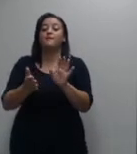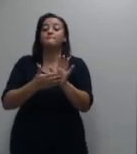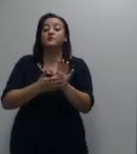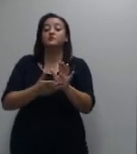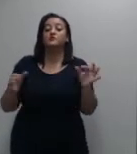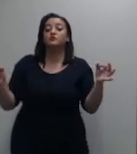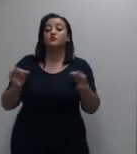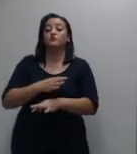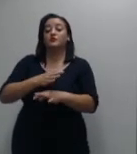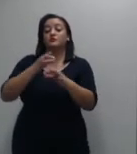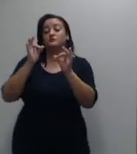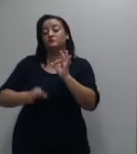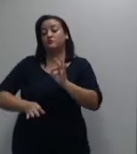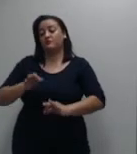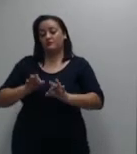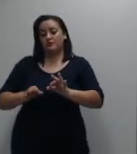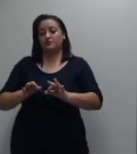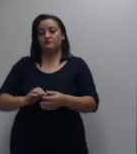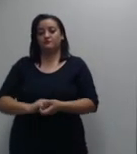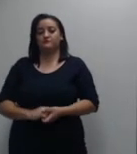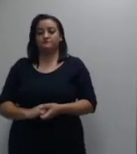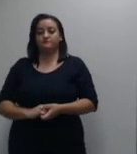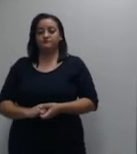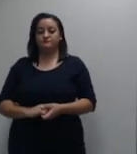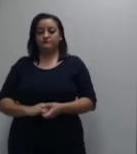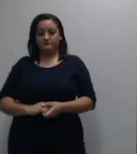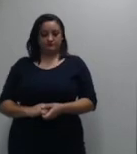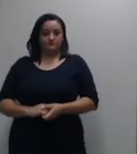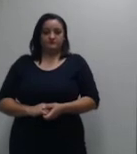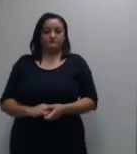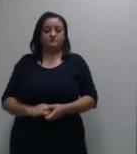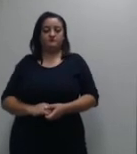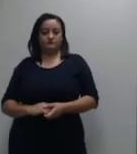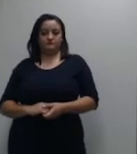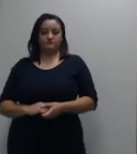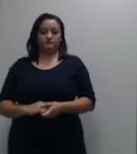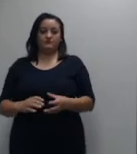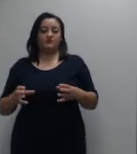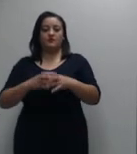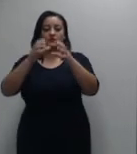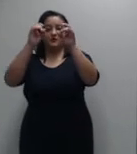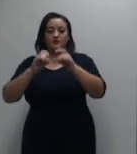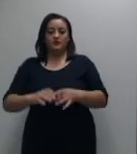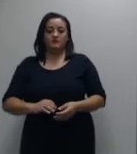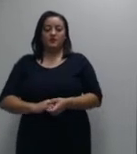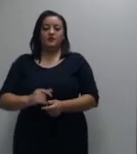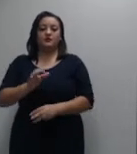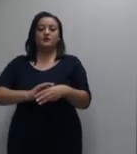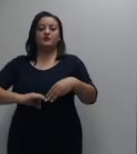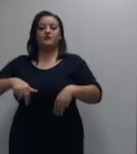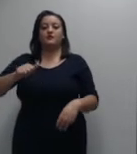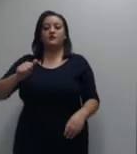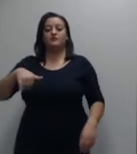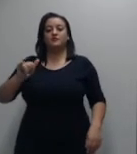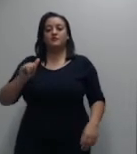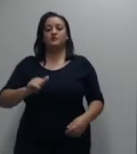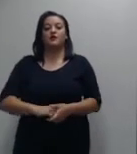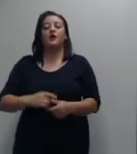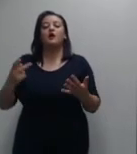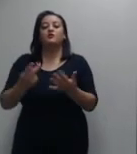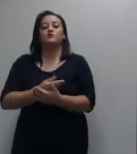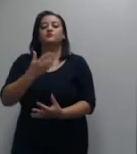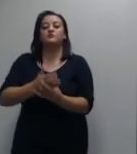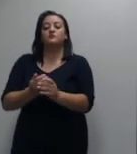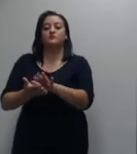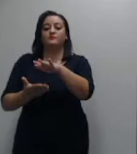trânsito que saber da classificação no seu é o que ocorrem posso uns áudios